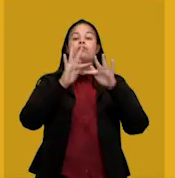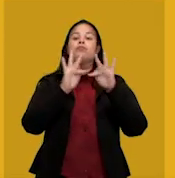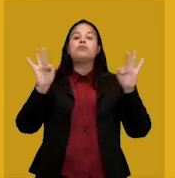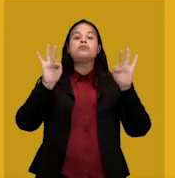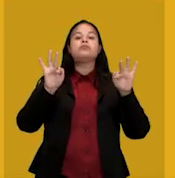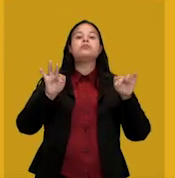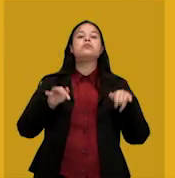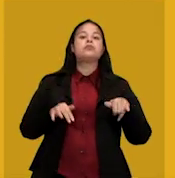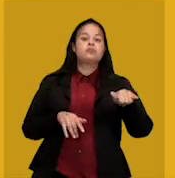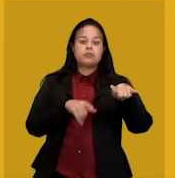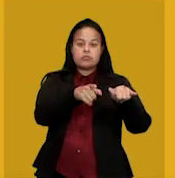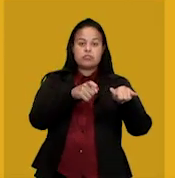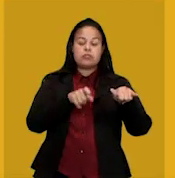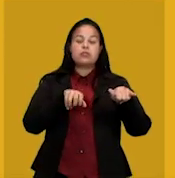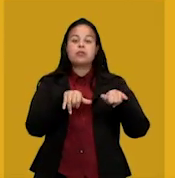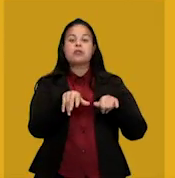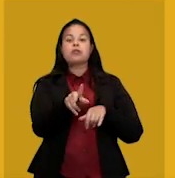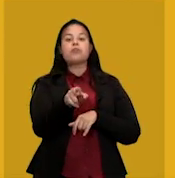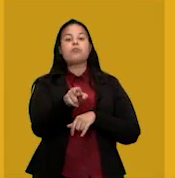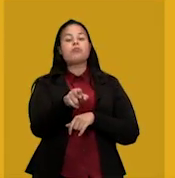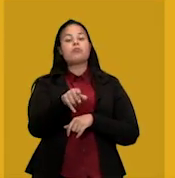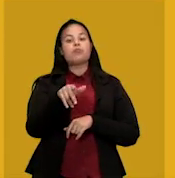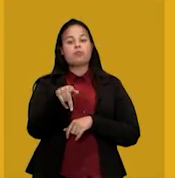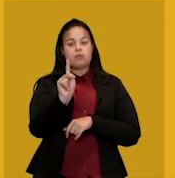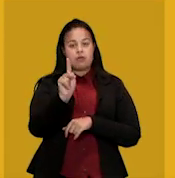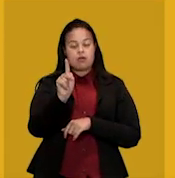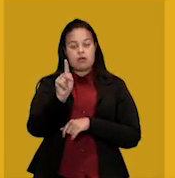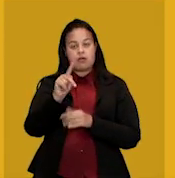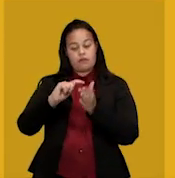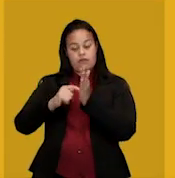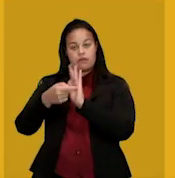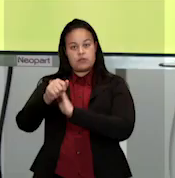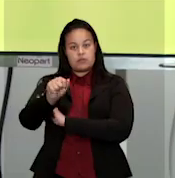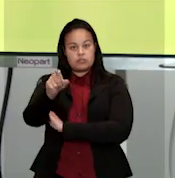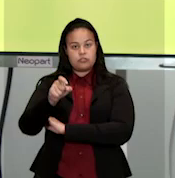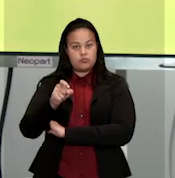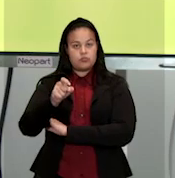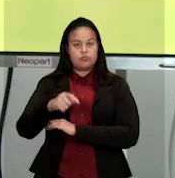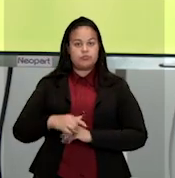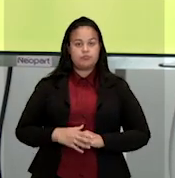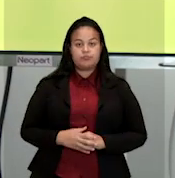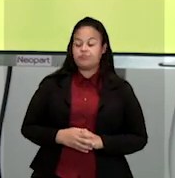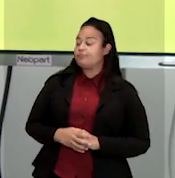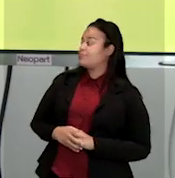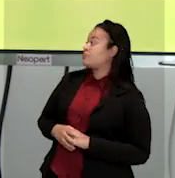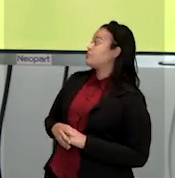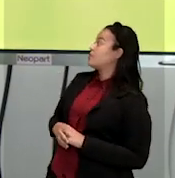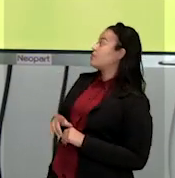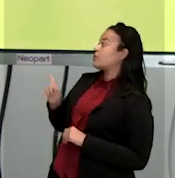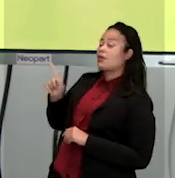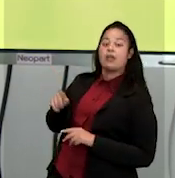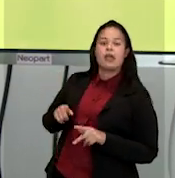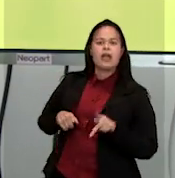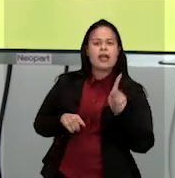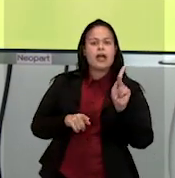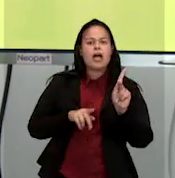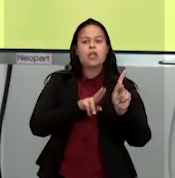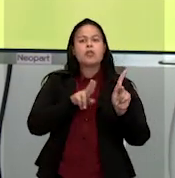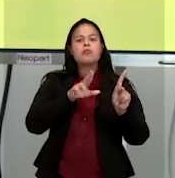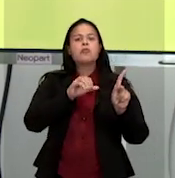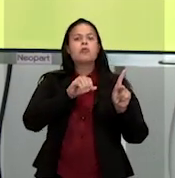y de x é igual a k vezes ax. Esse k aqui é uma constante e o a